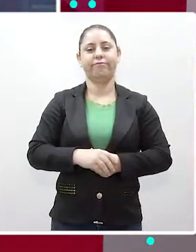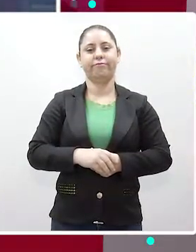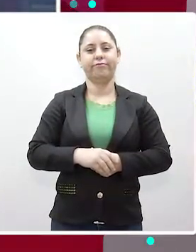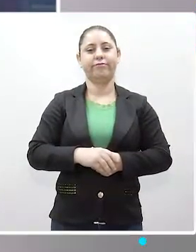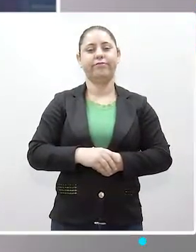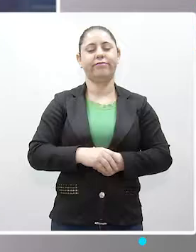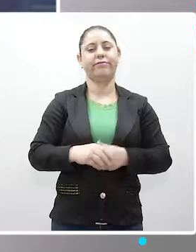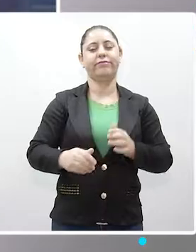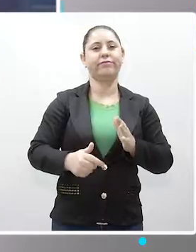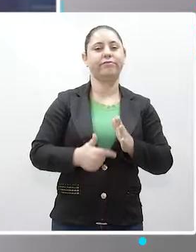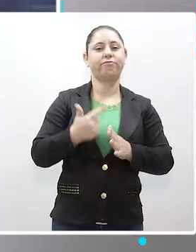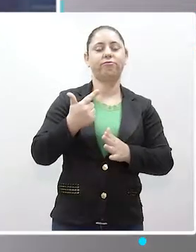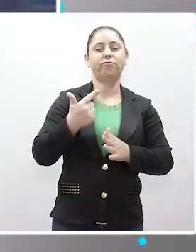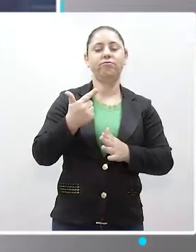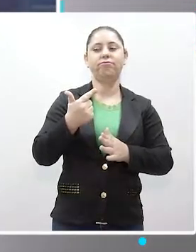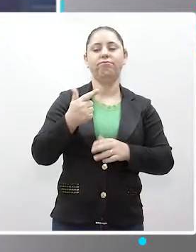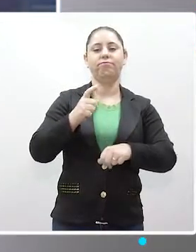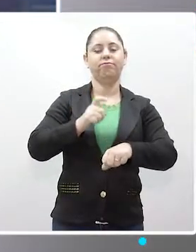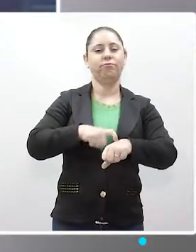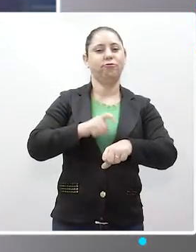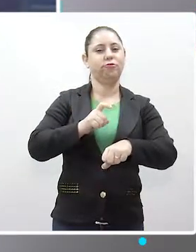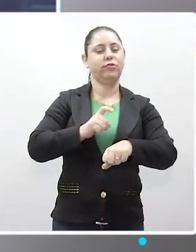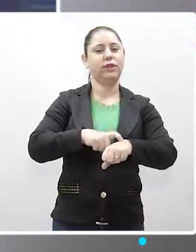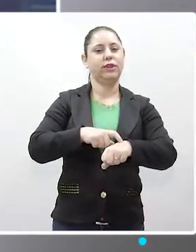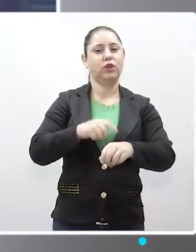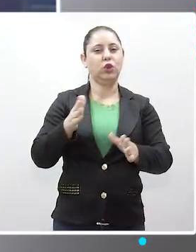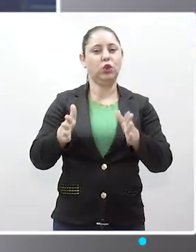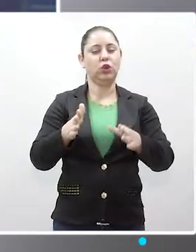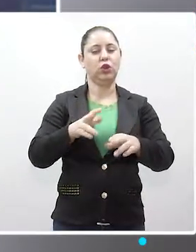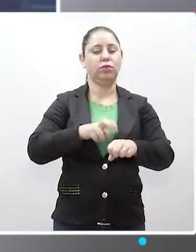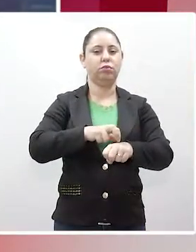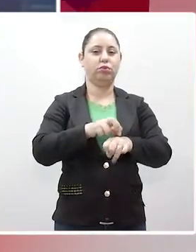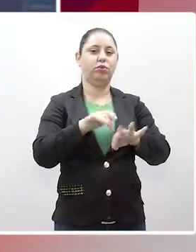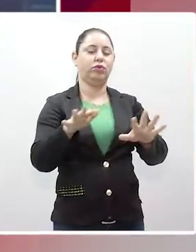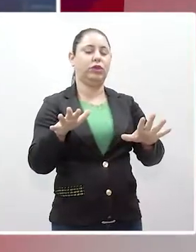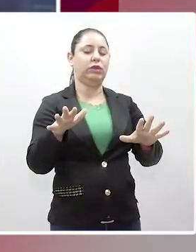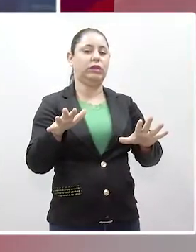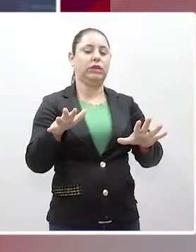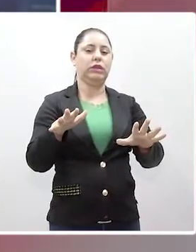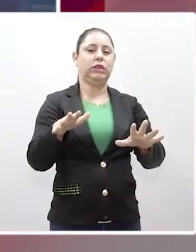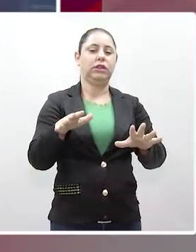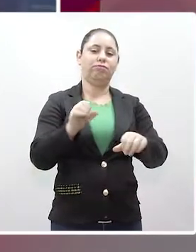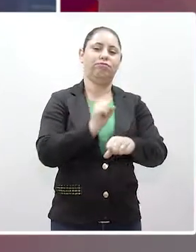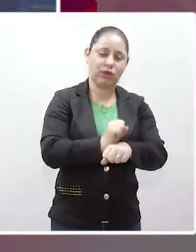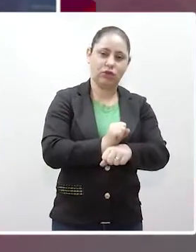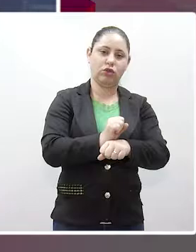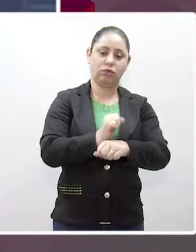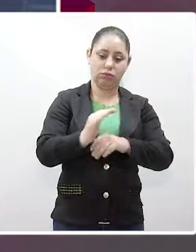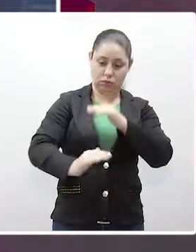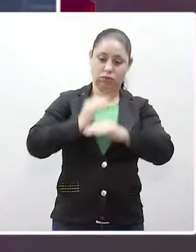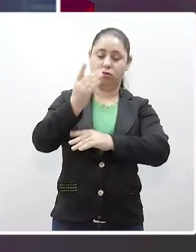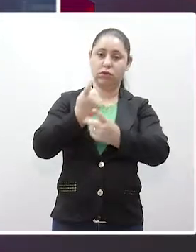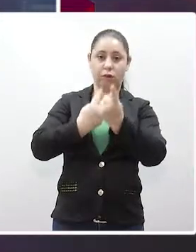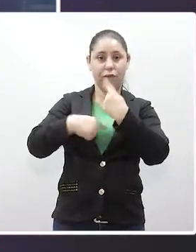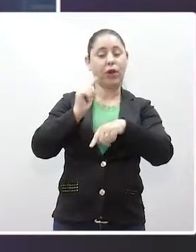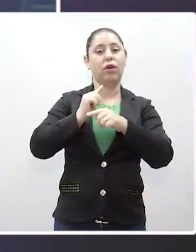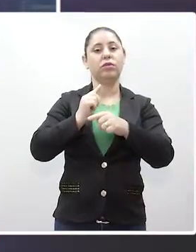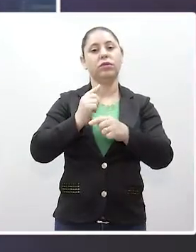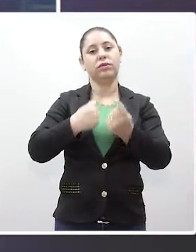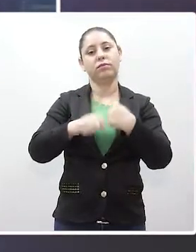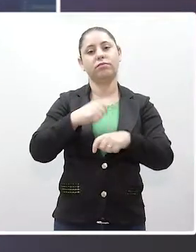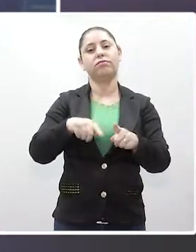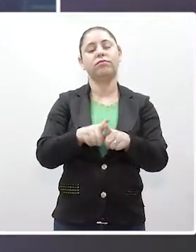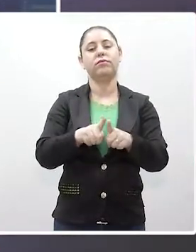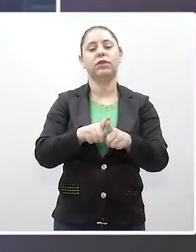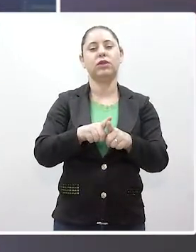E a segunda onda veio forte e impediu essa retomada econômica sustentada, né? E o